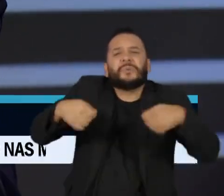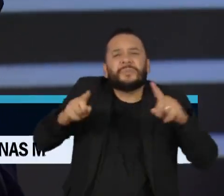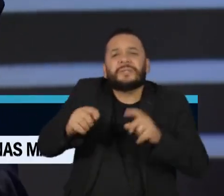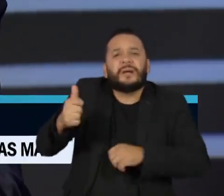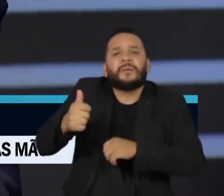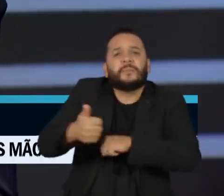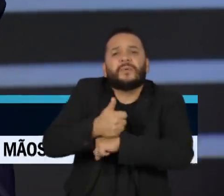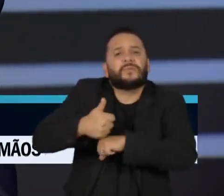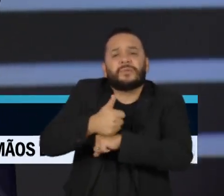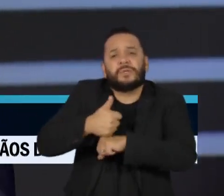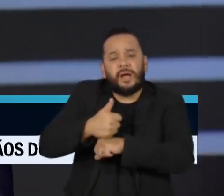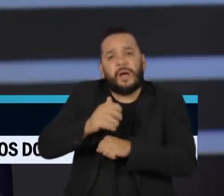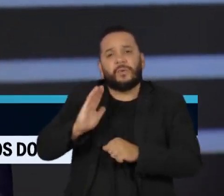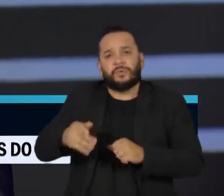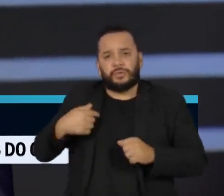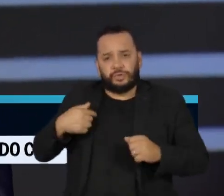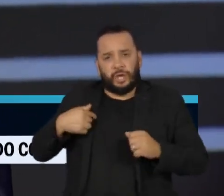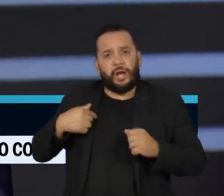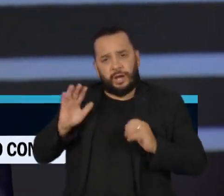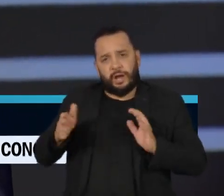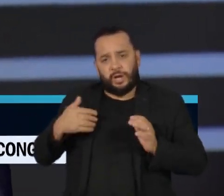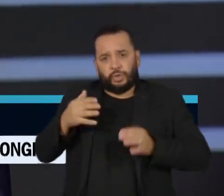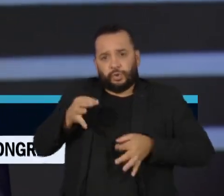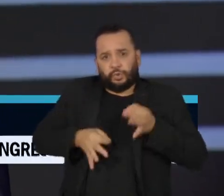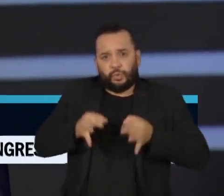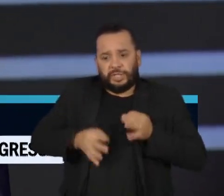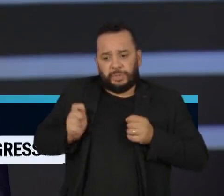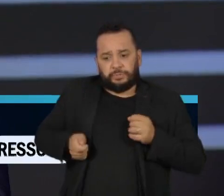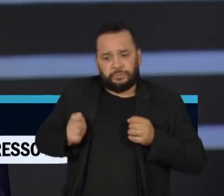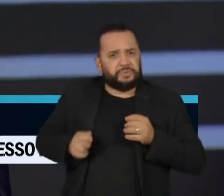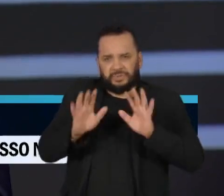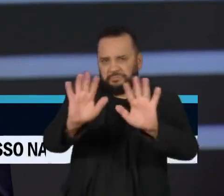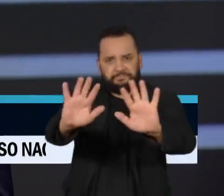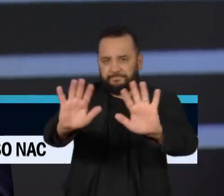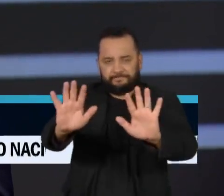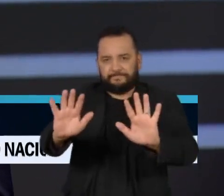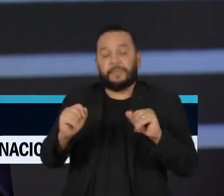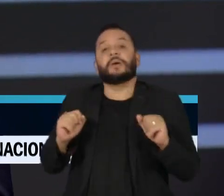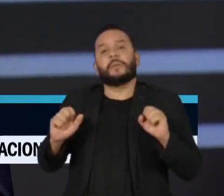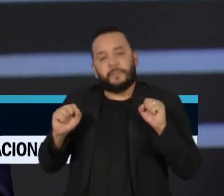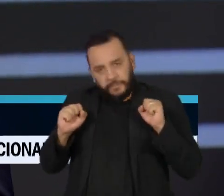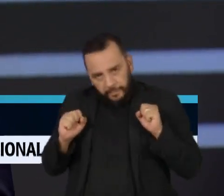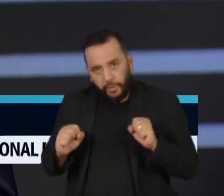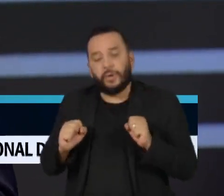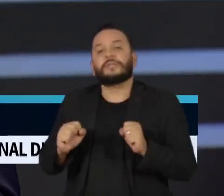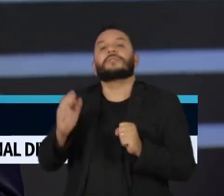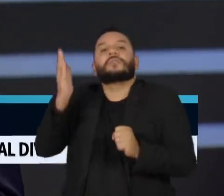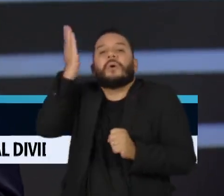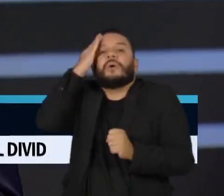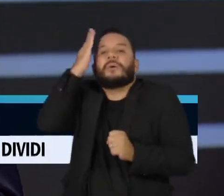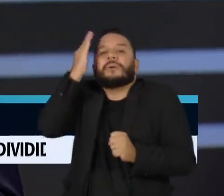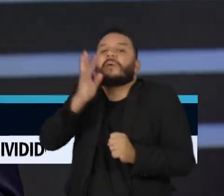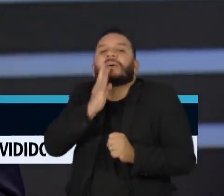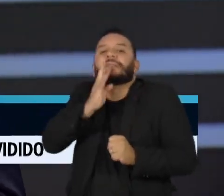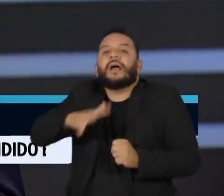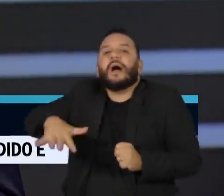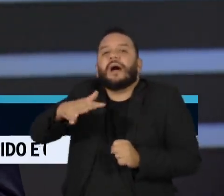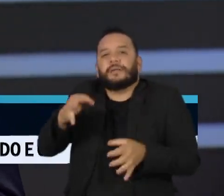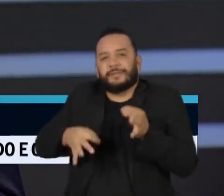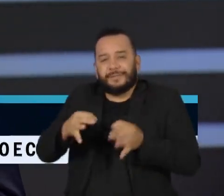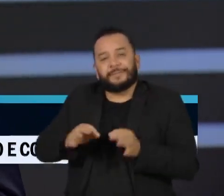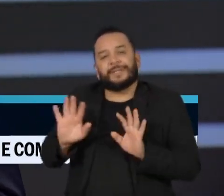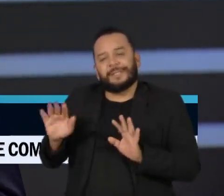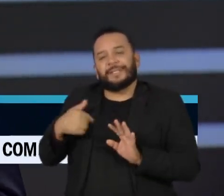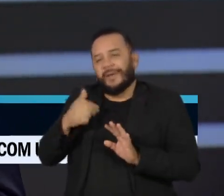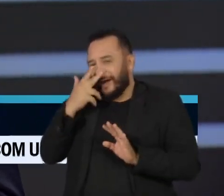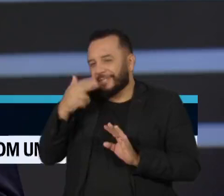Tribunal Federal, só para lembrar para quem nos acompanha. Agora, a questão que se coloca, parece pelo andar da carruagem, que ele vai indicar alguém de sua absoluta